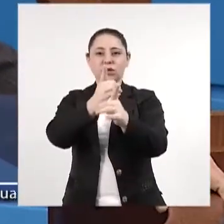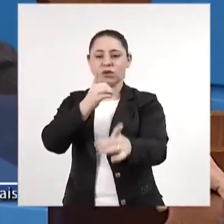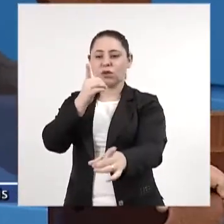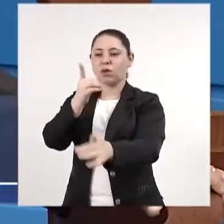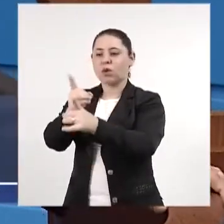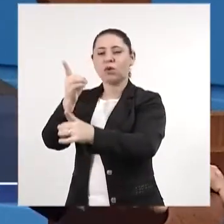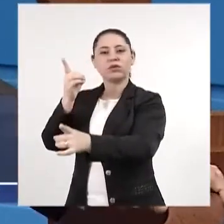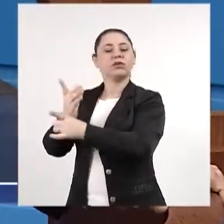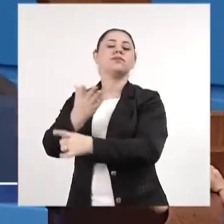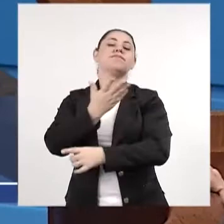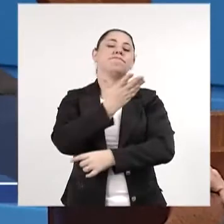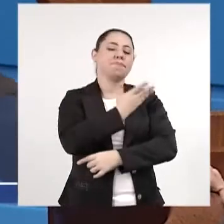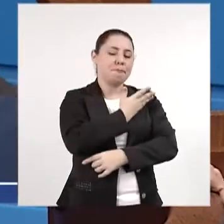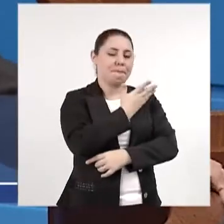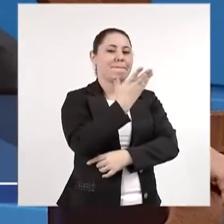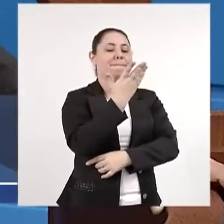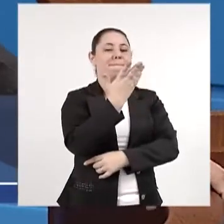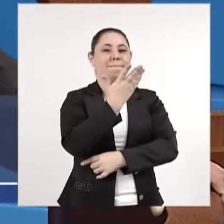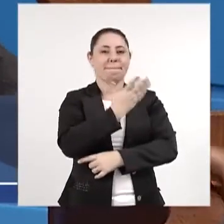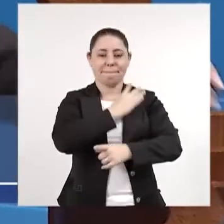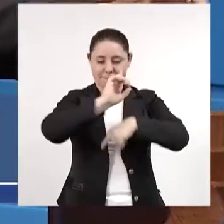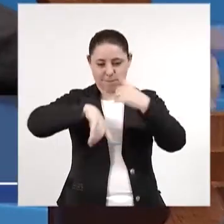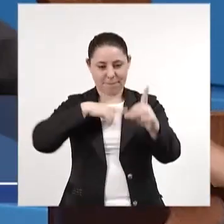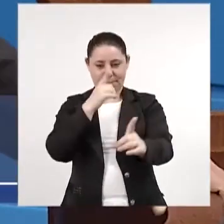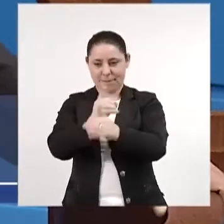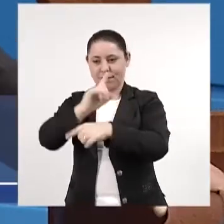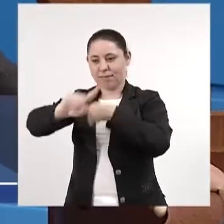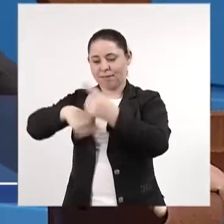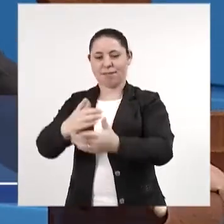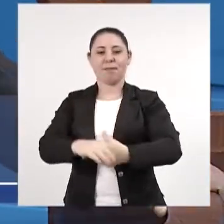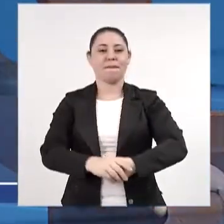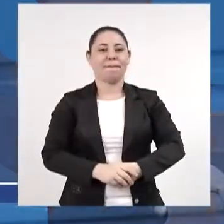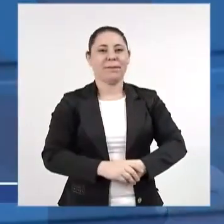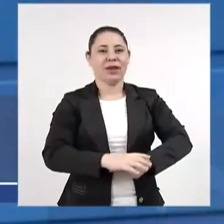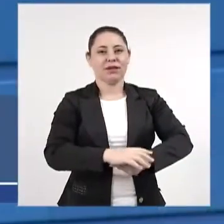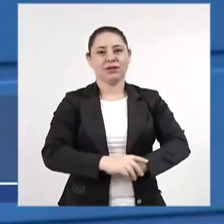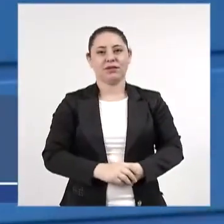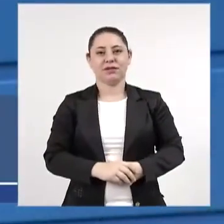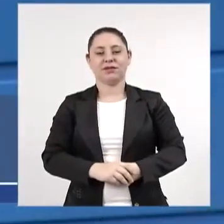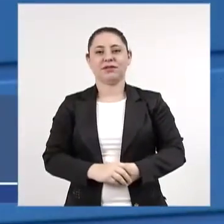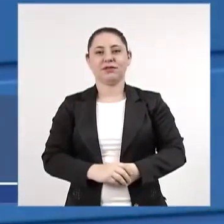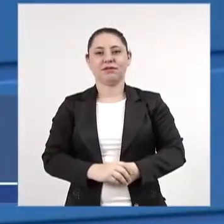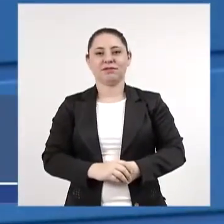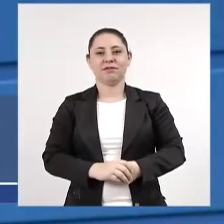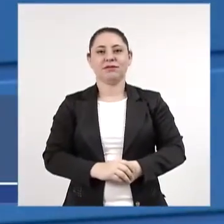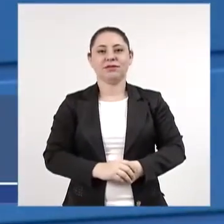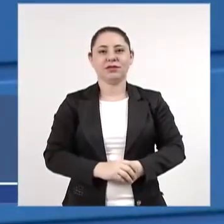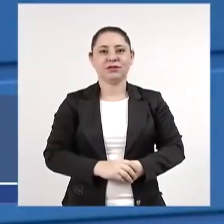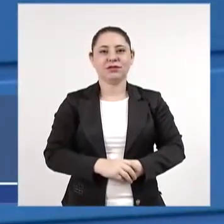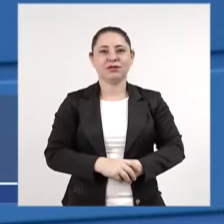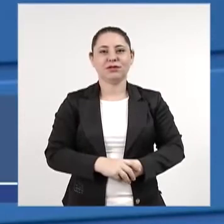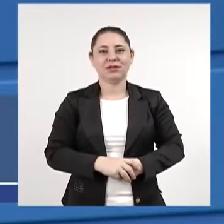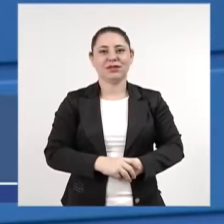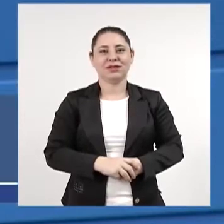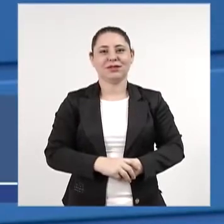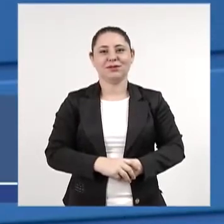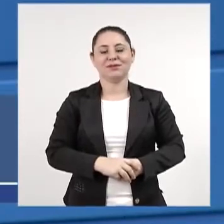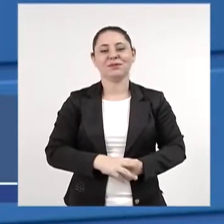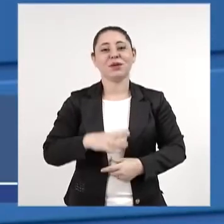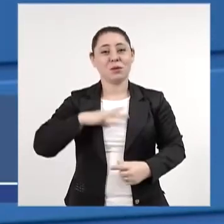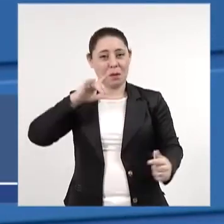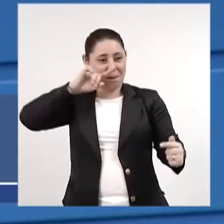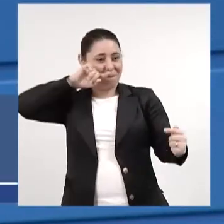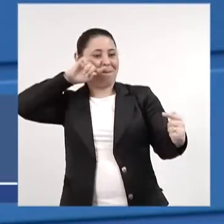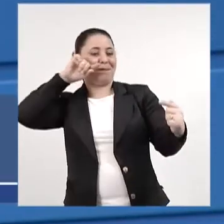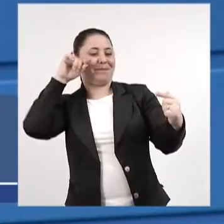e as amizades para os reencontros depois dela. Pode falar. Obrigado. Eu já atingi meu objetivo, que era